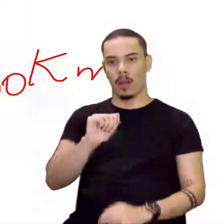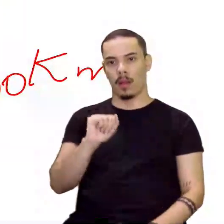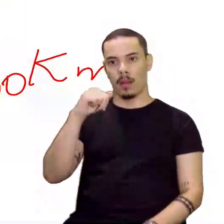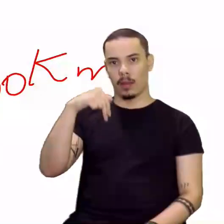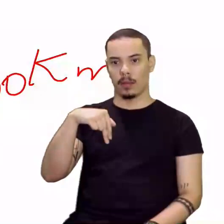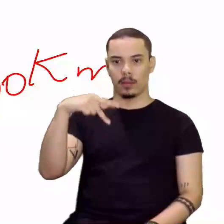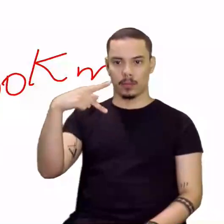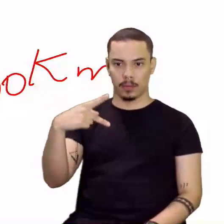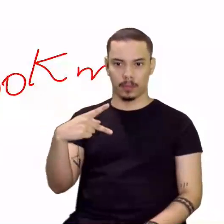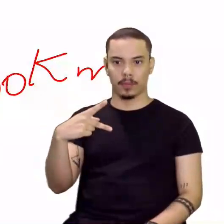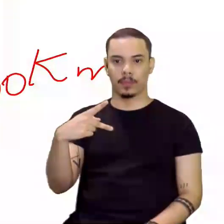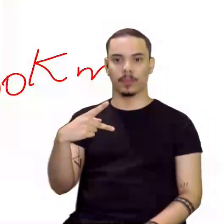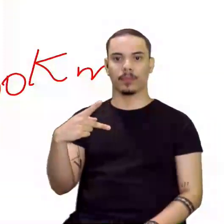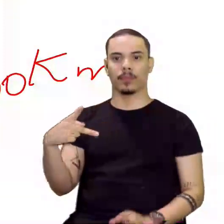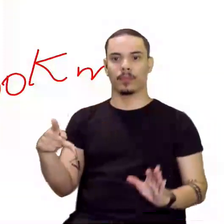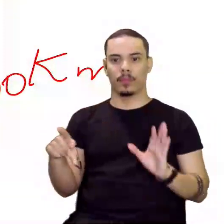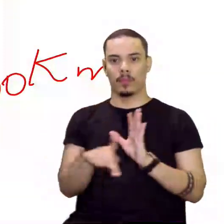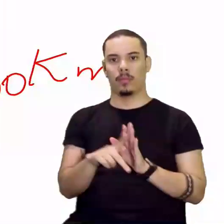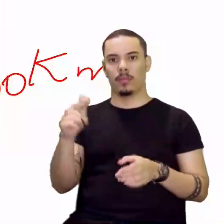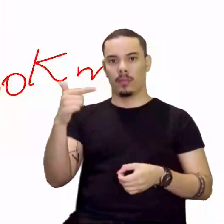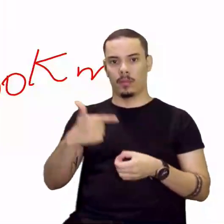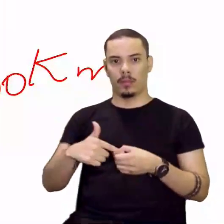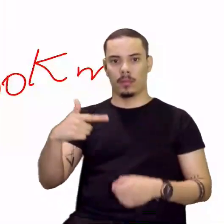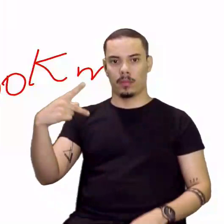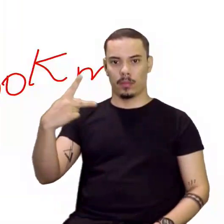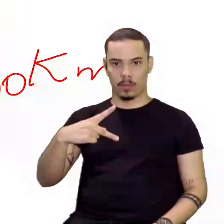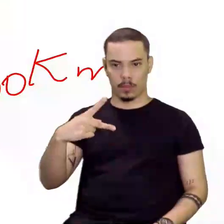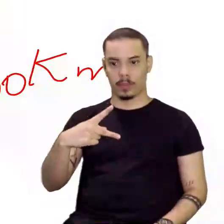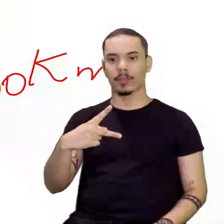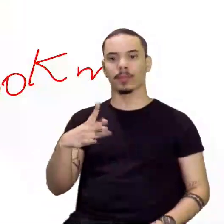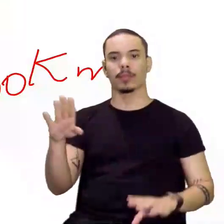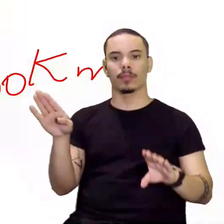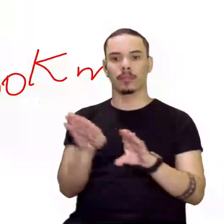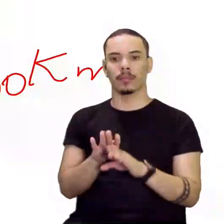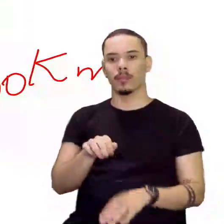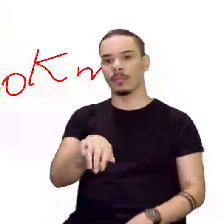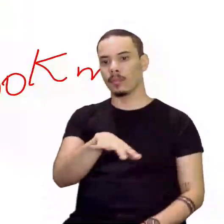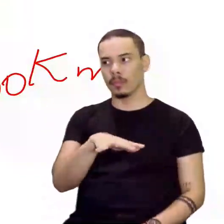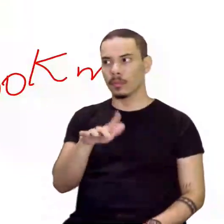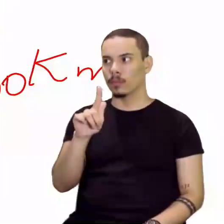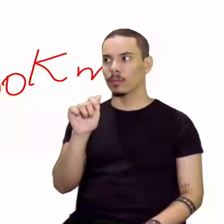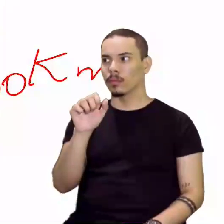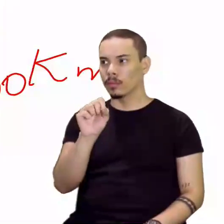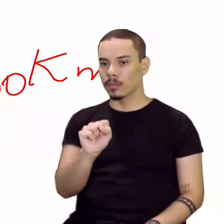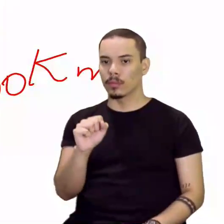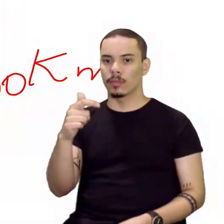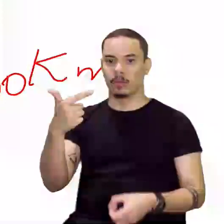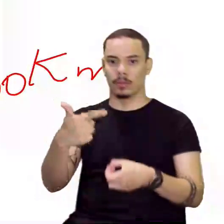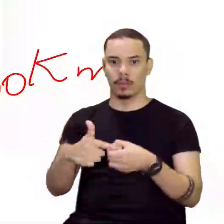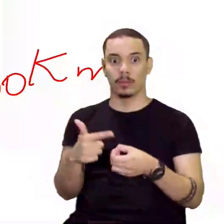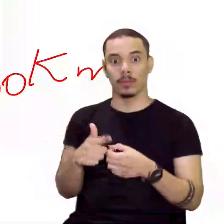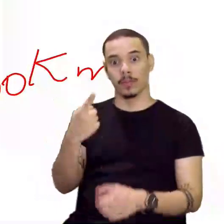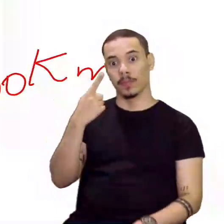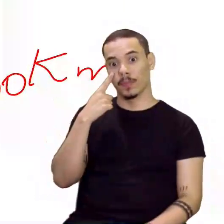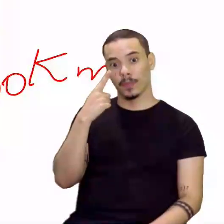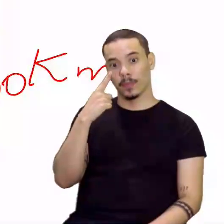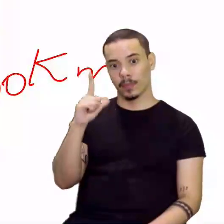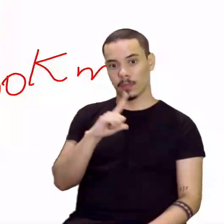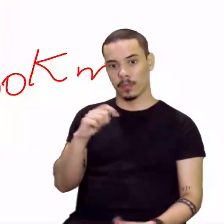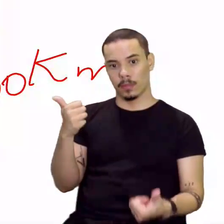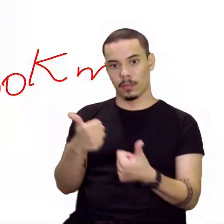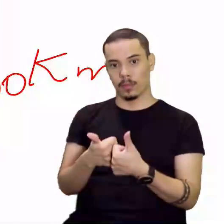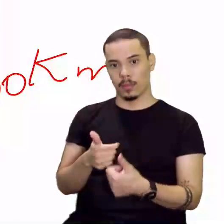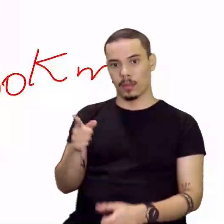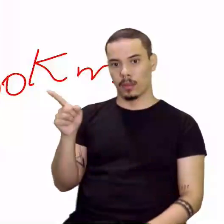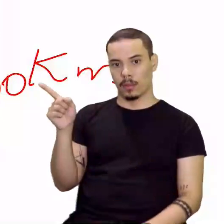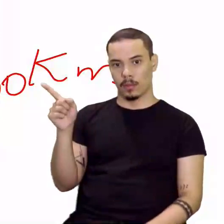Agência Nacional do Petróleo. Campo de produção de gás e petróleo. Observe que está mais aqui agora, ó.